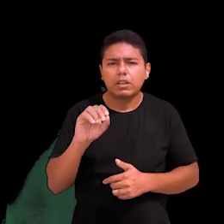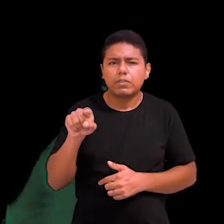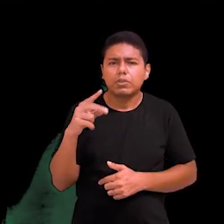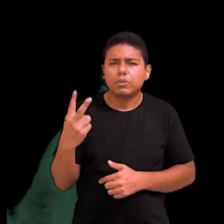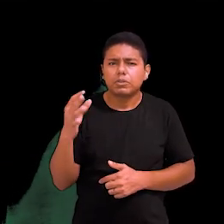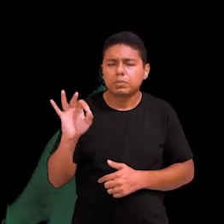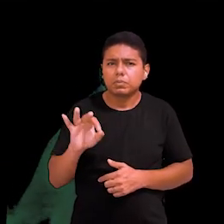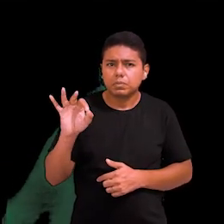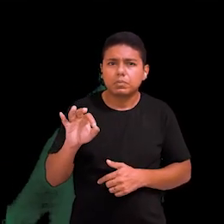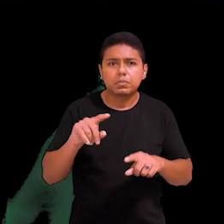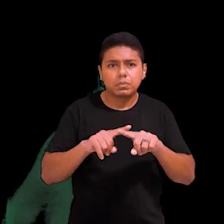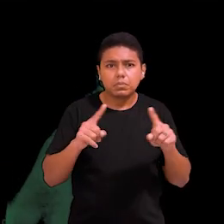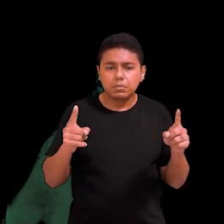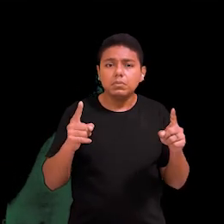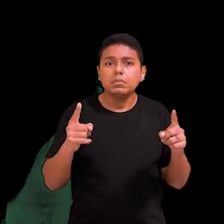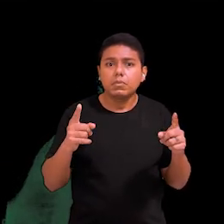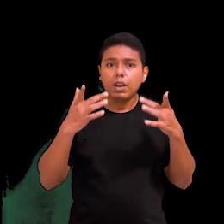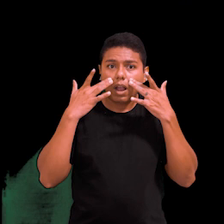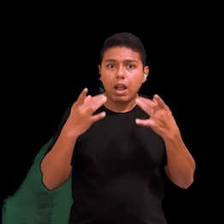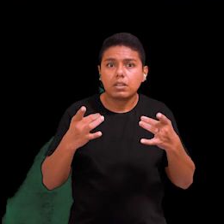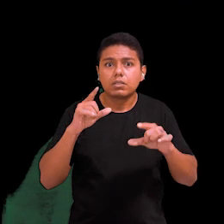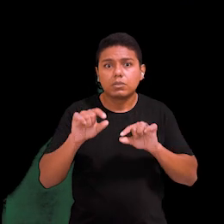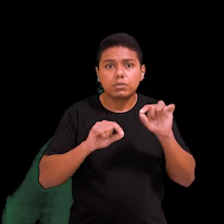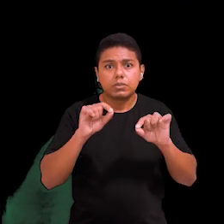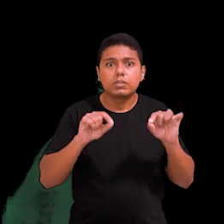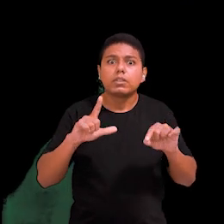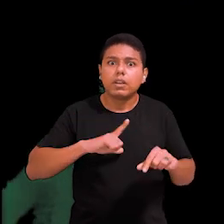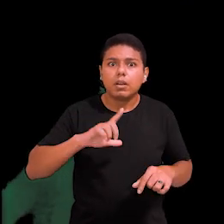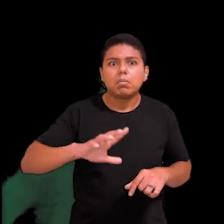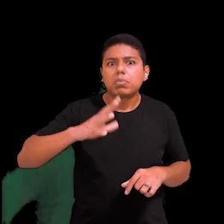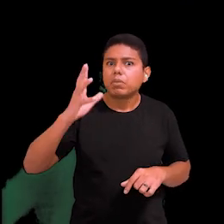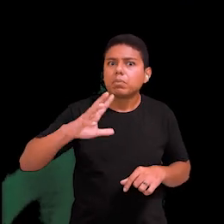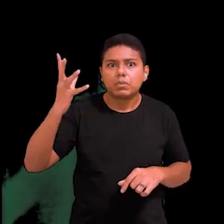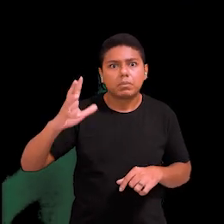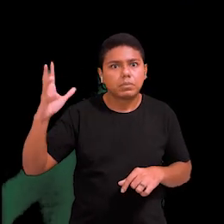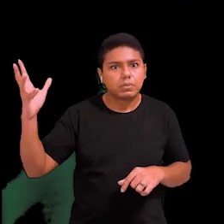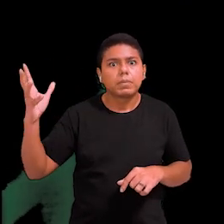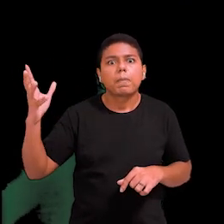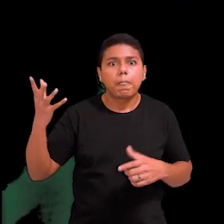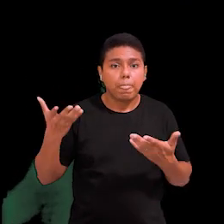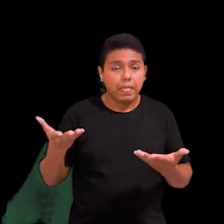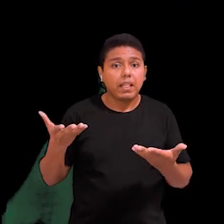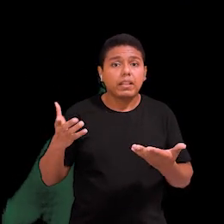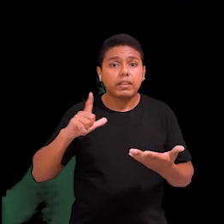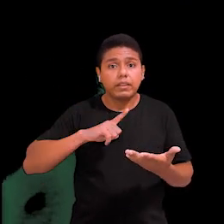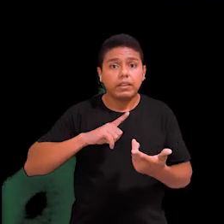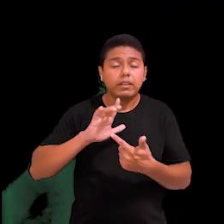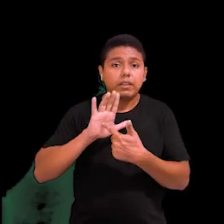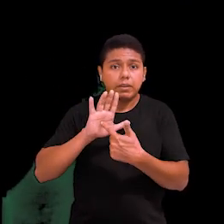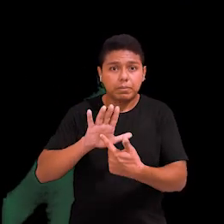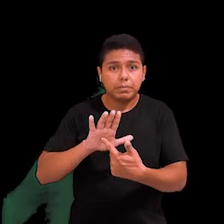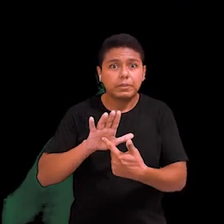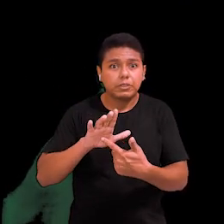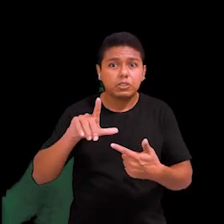de 0,1 a 0,2%. No entanto, eu quero chamar a atenção aqui a recorrência.